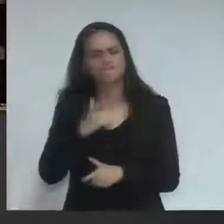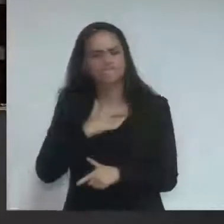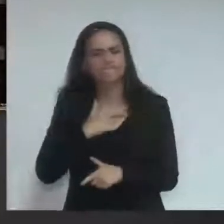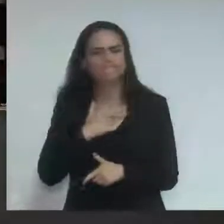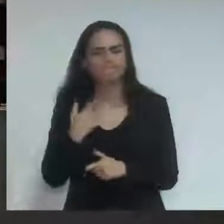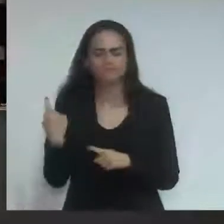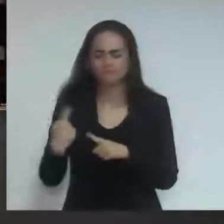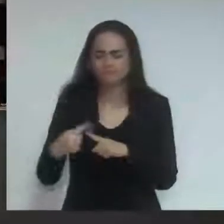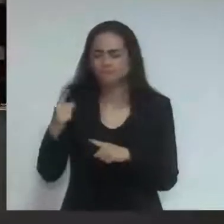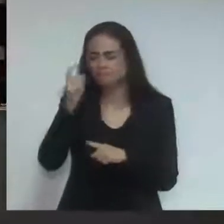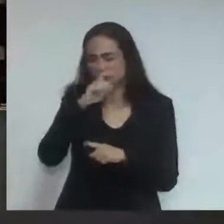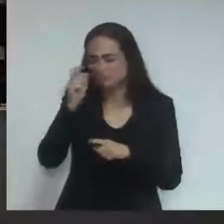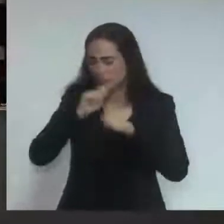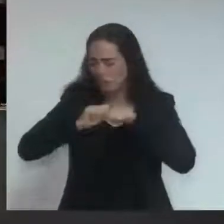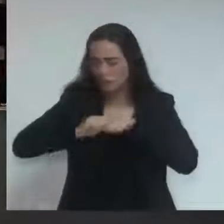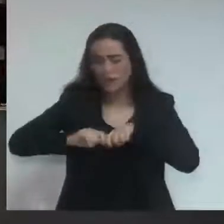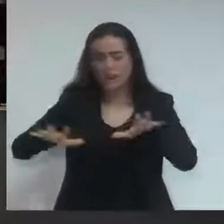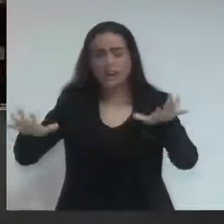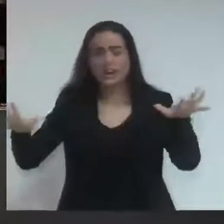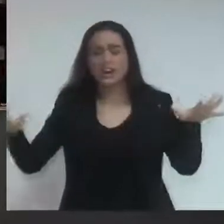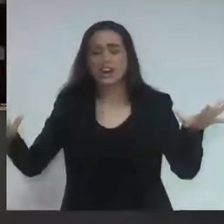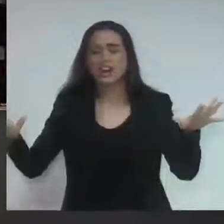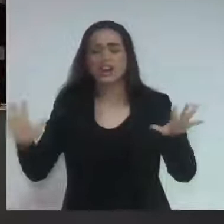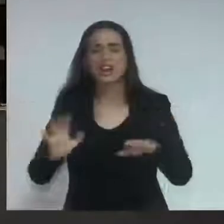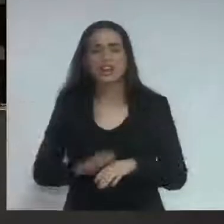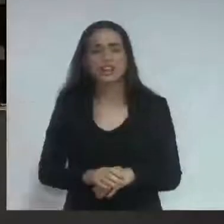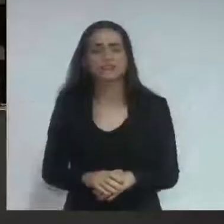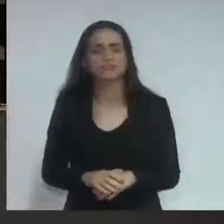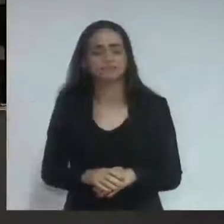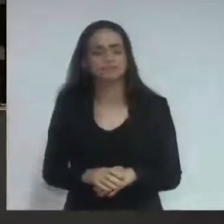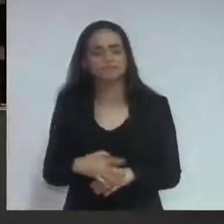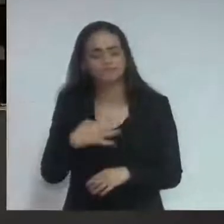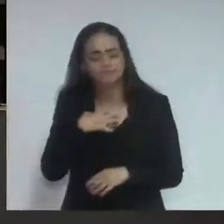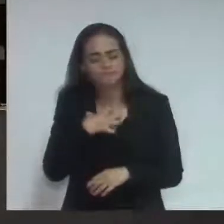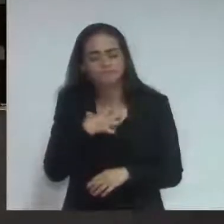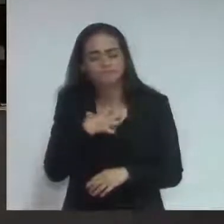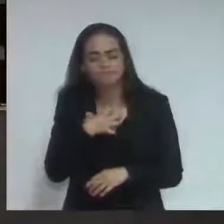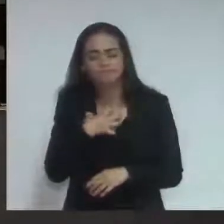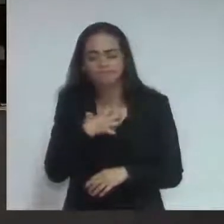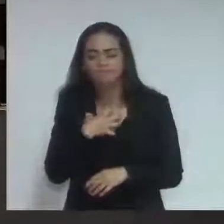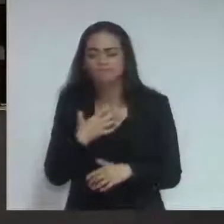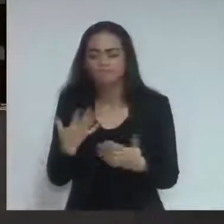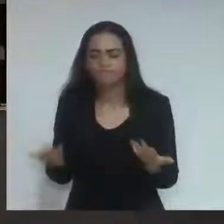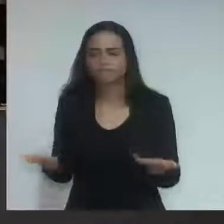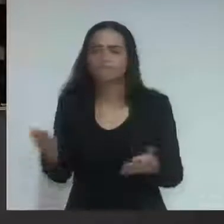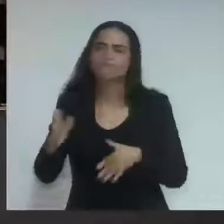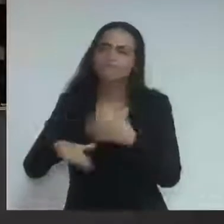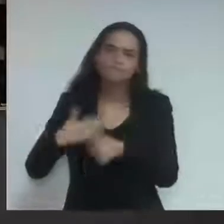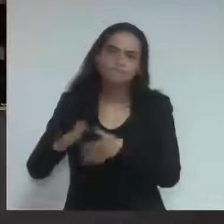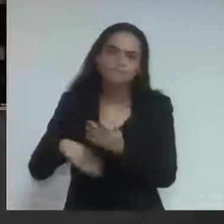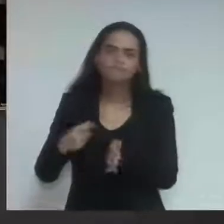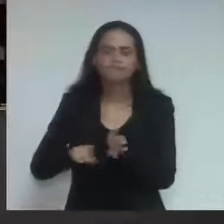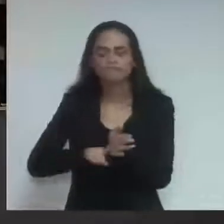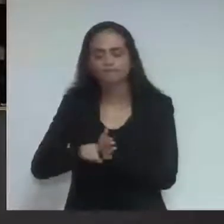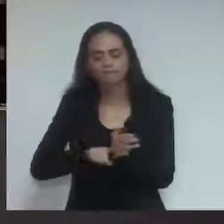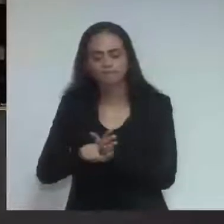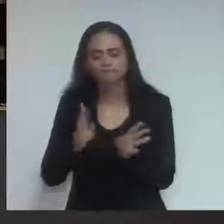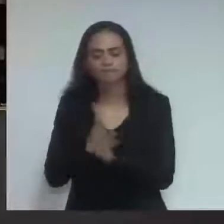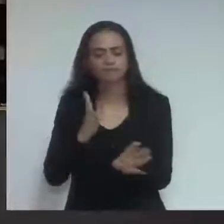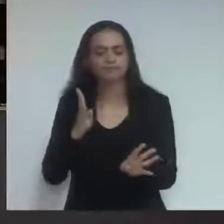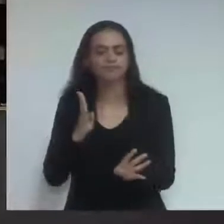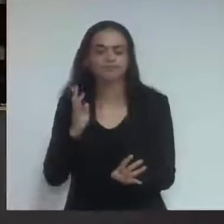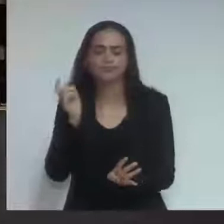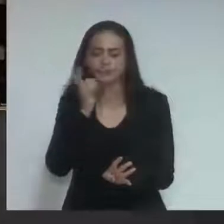foi aquebrantada, enfim. E depois julgou-se que tudo aquilo era uma inverdade e o